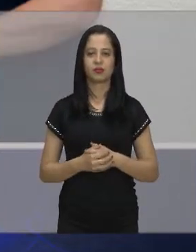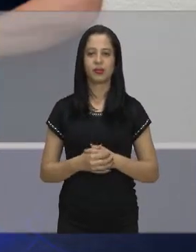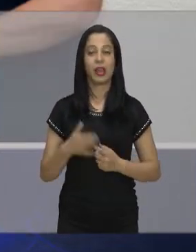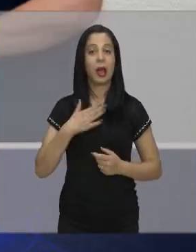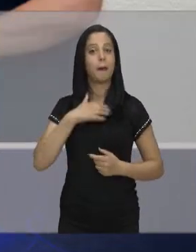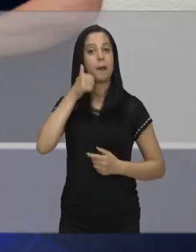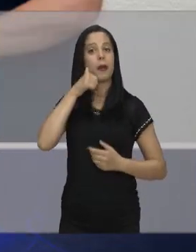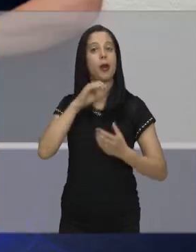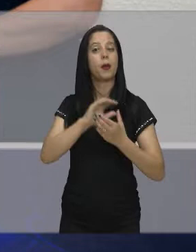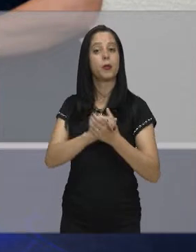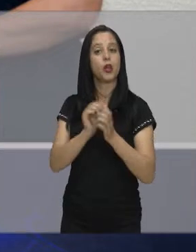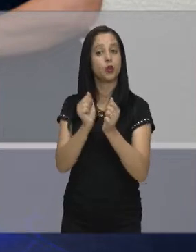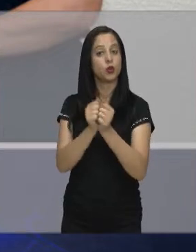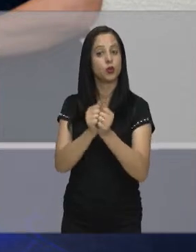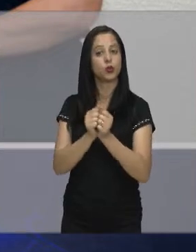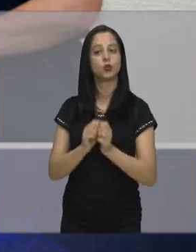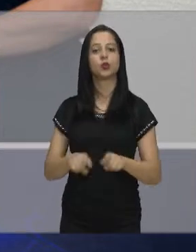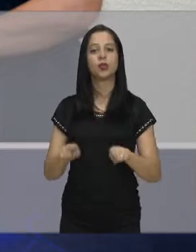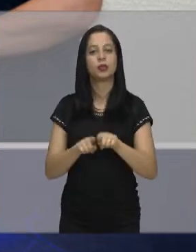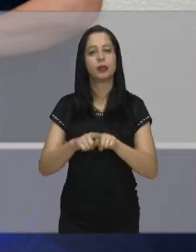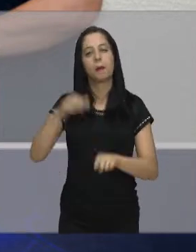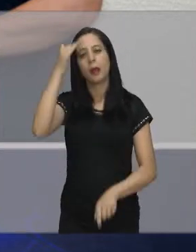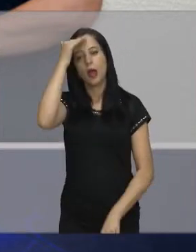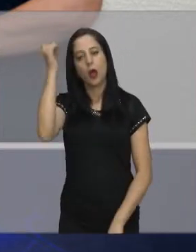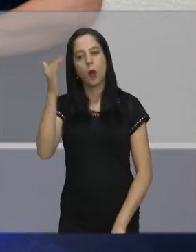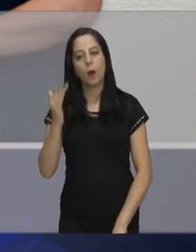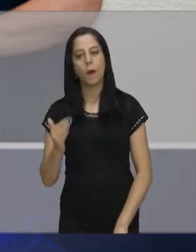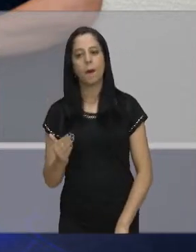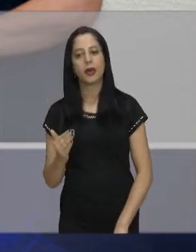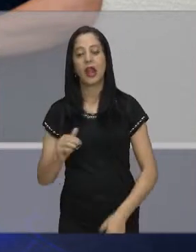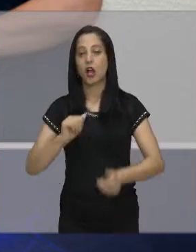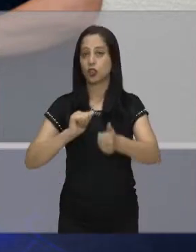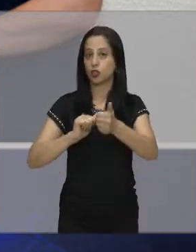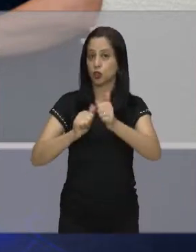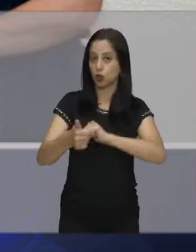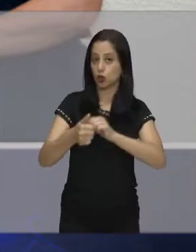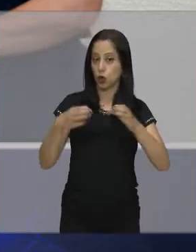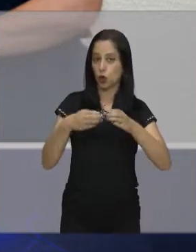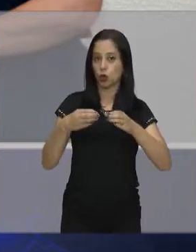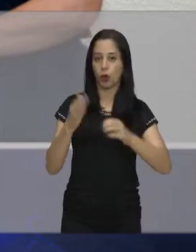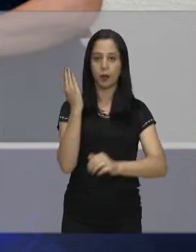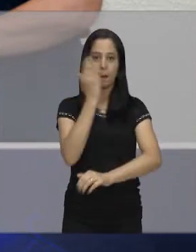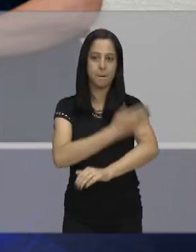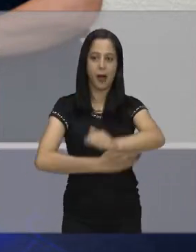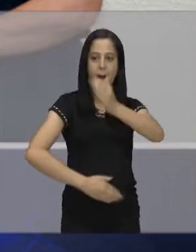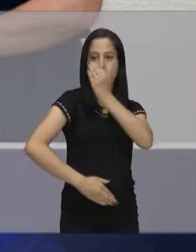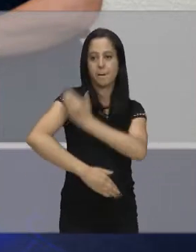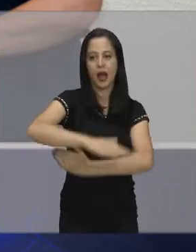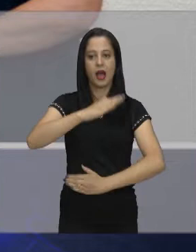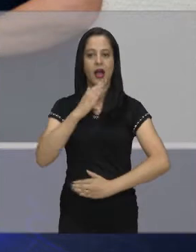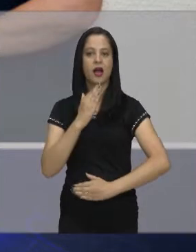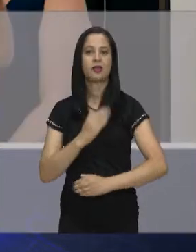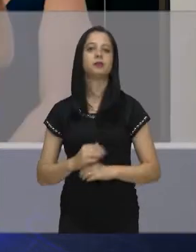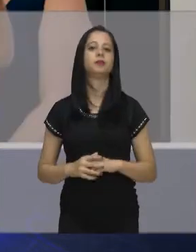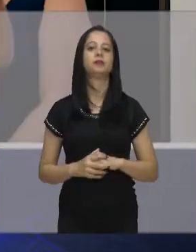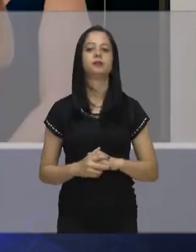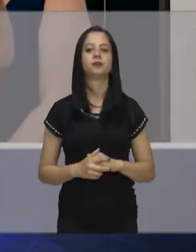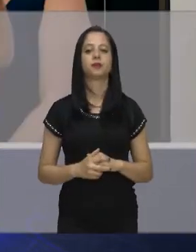estava comigo lá. Nós também fizemos uma homenagem ao esporte, ao grupo do Taekwondo, do mestre Daniel.